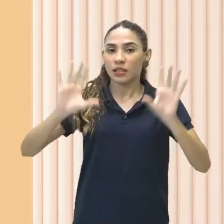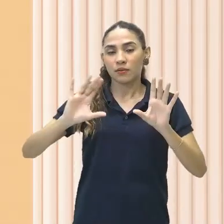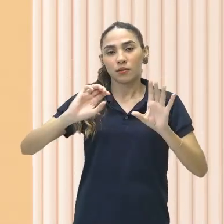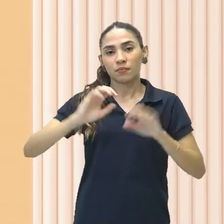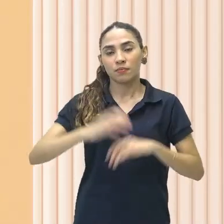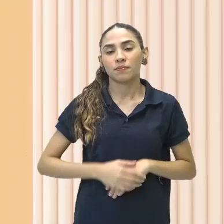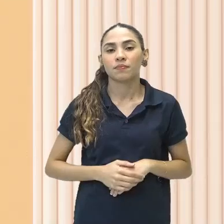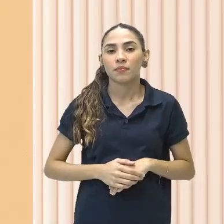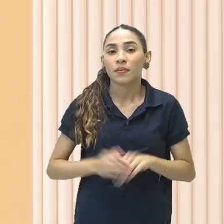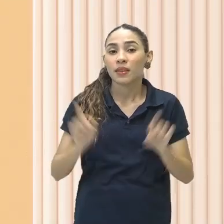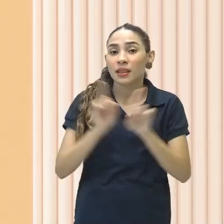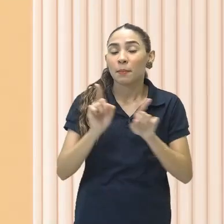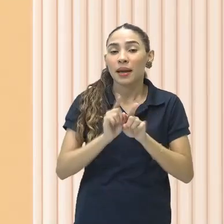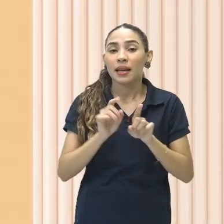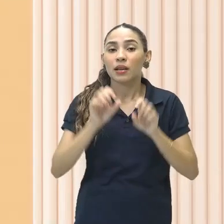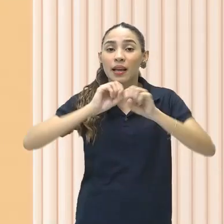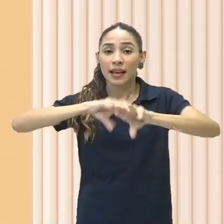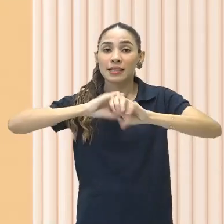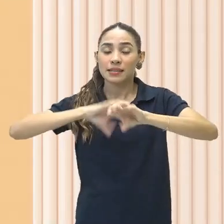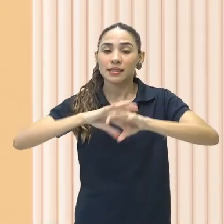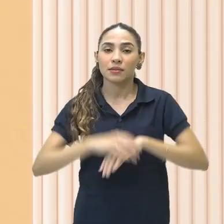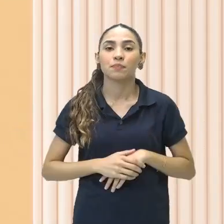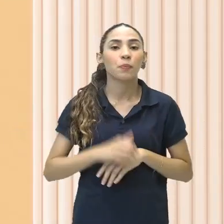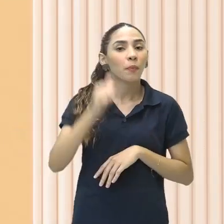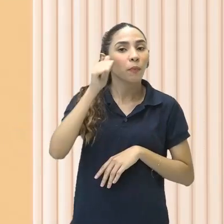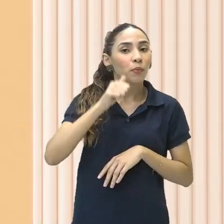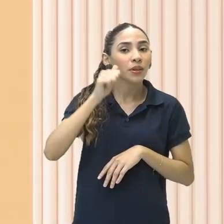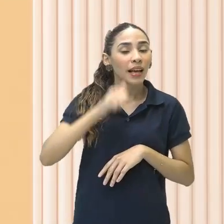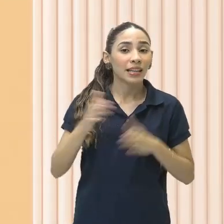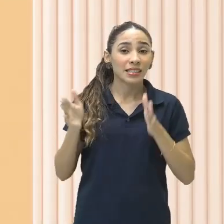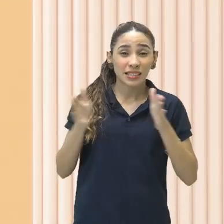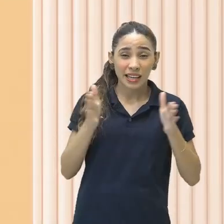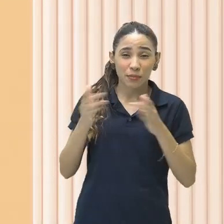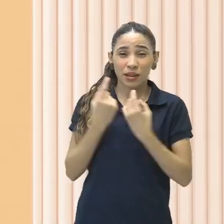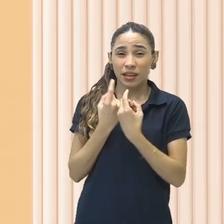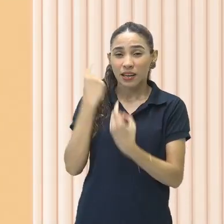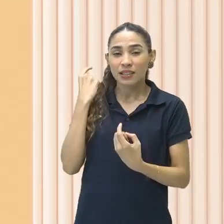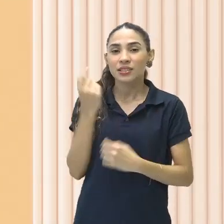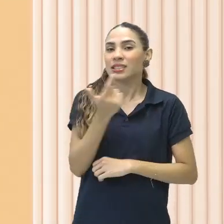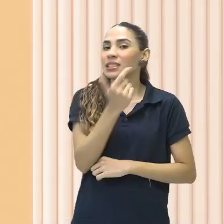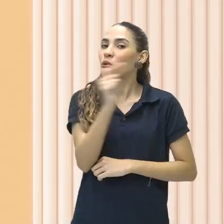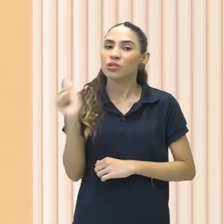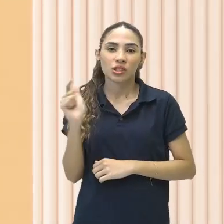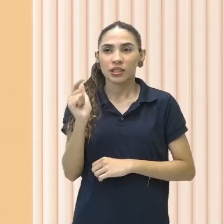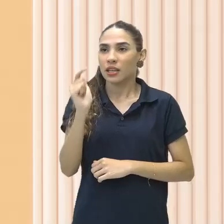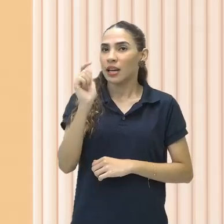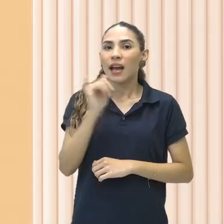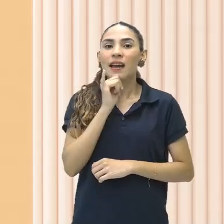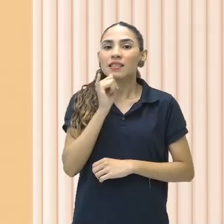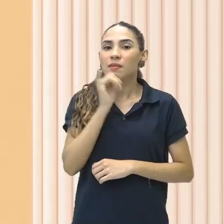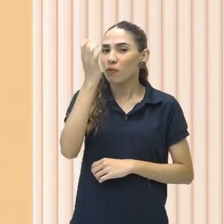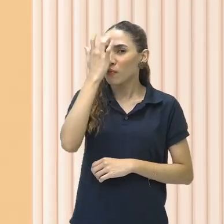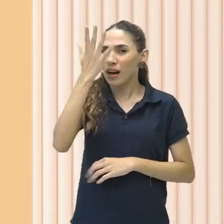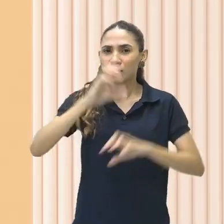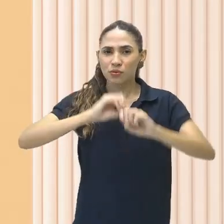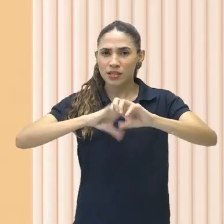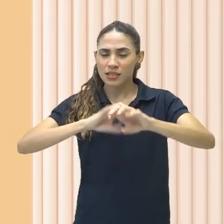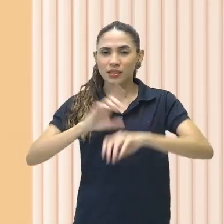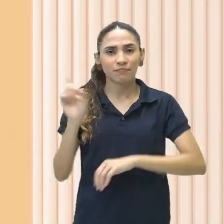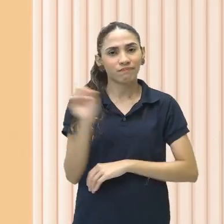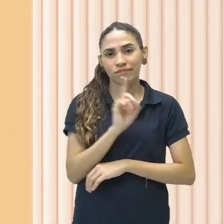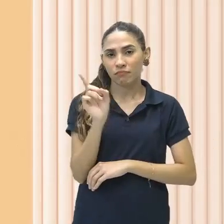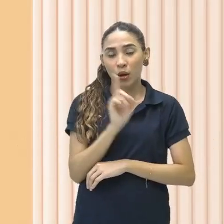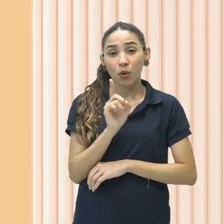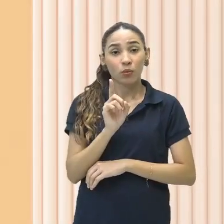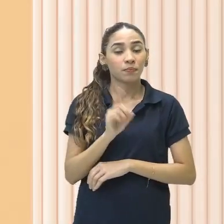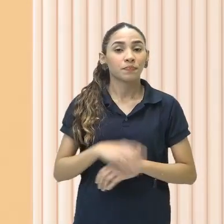Inclusive a questão da educação. As mulheres, né, elas não tinham acesso fácil à educação, certo? E